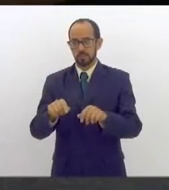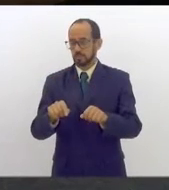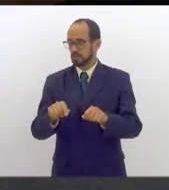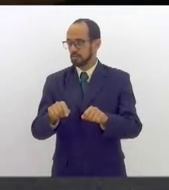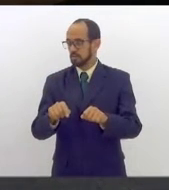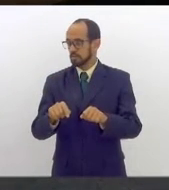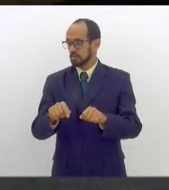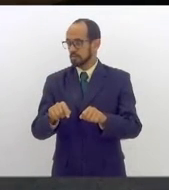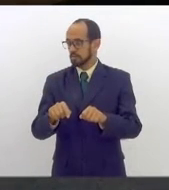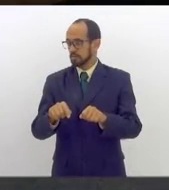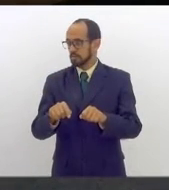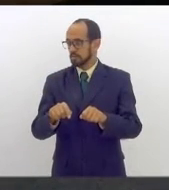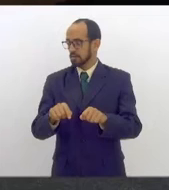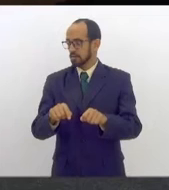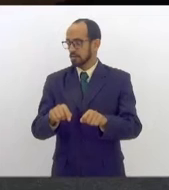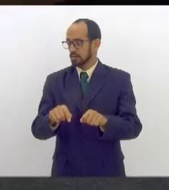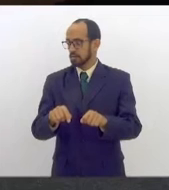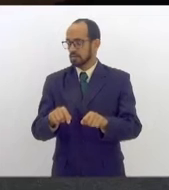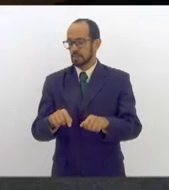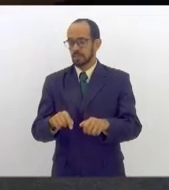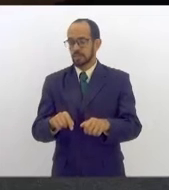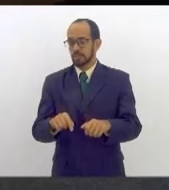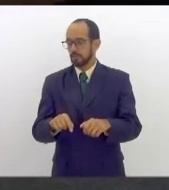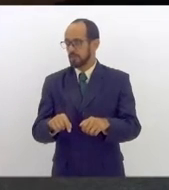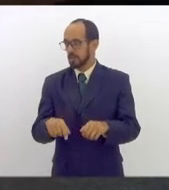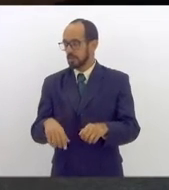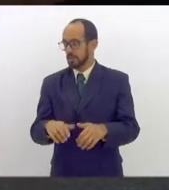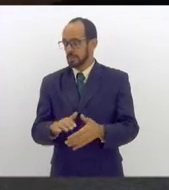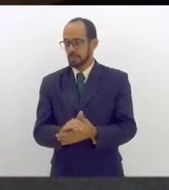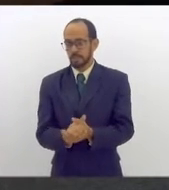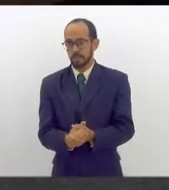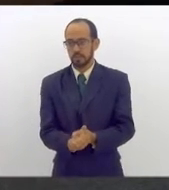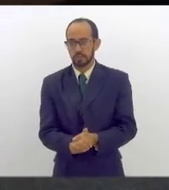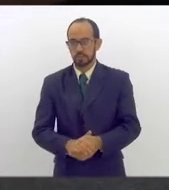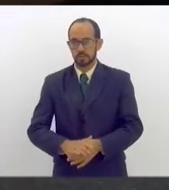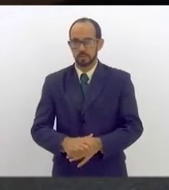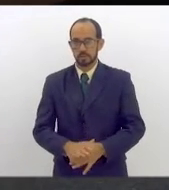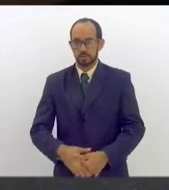mesa diretora que liberou o número de